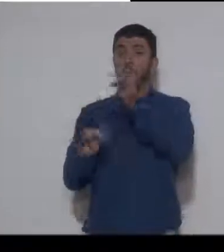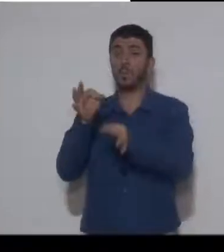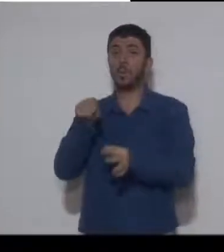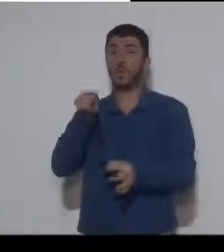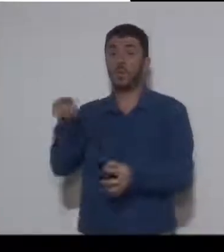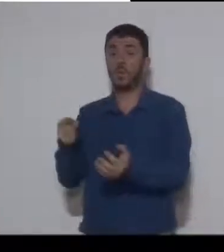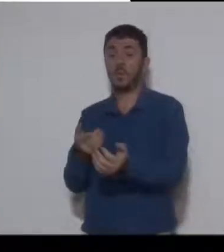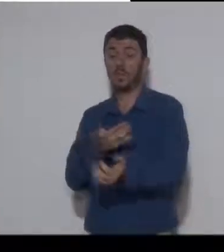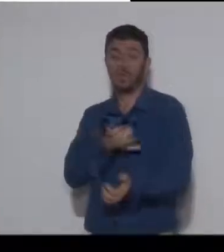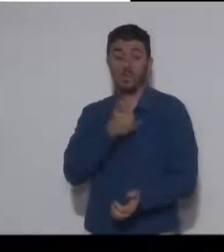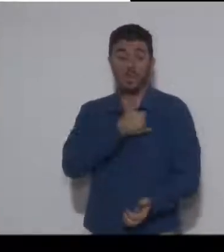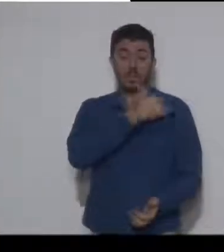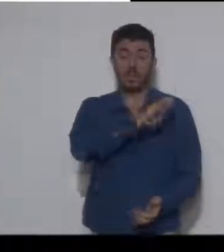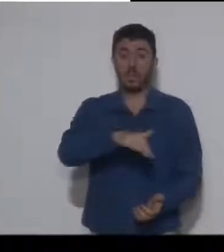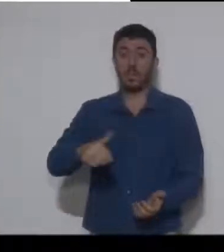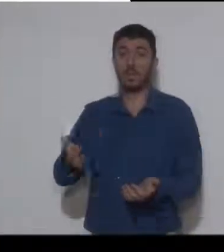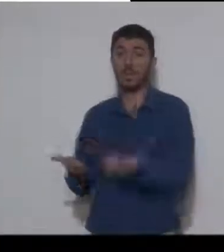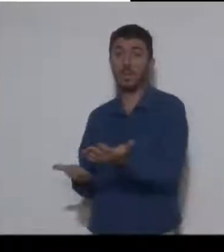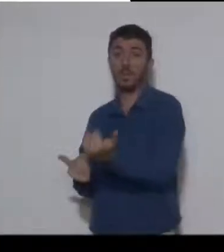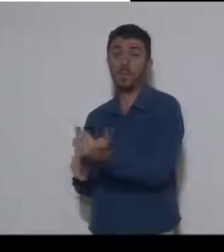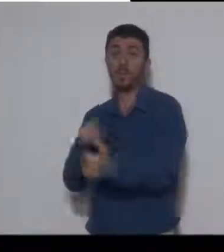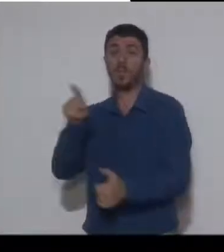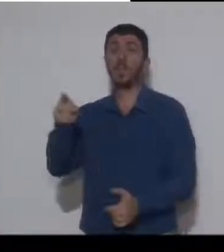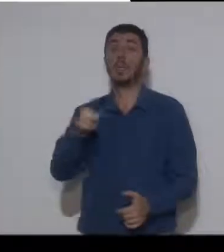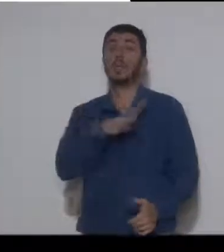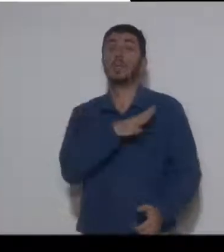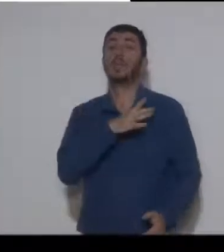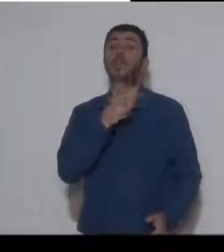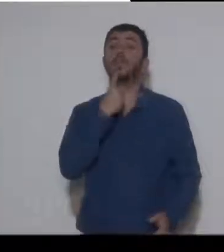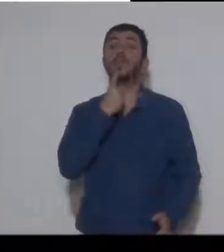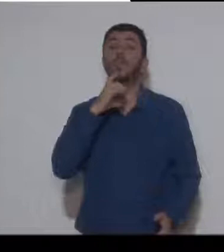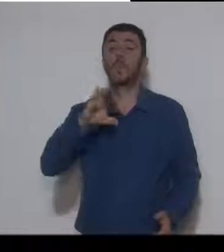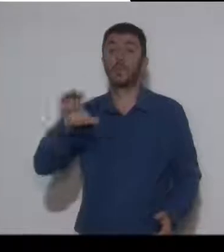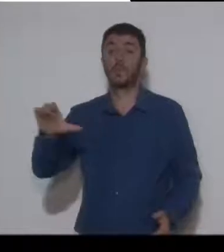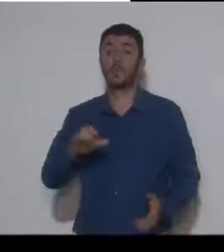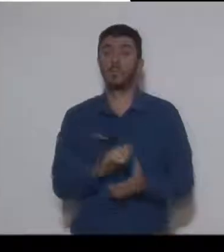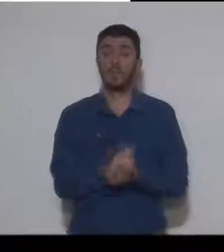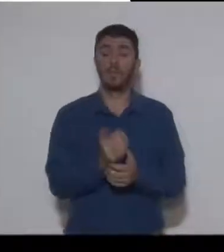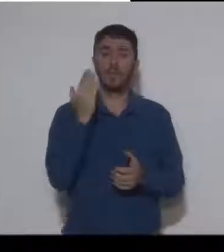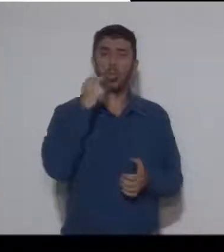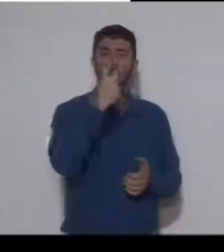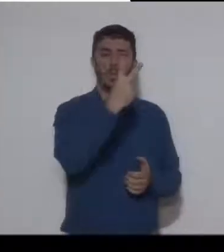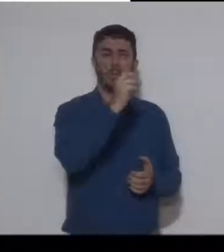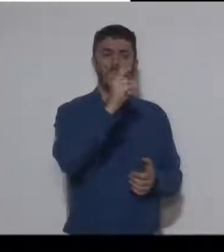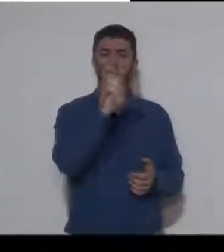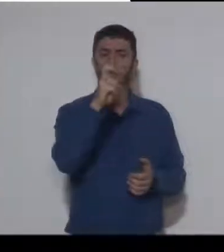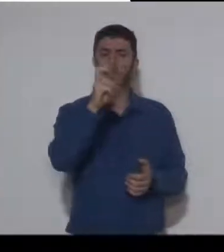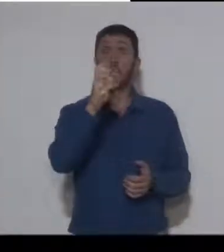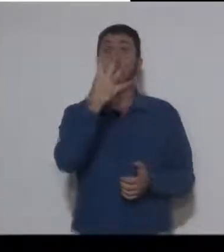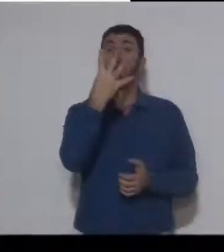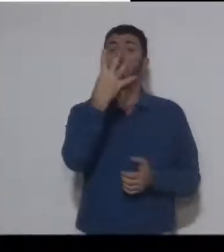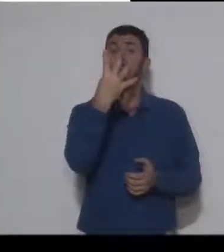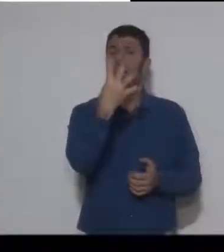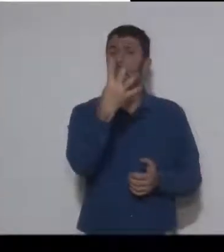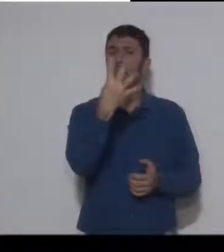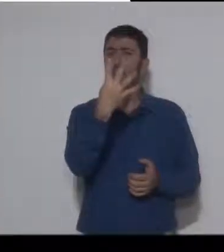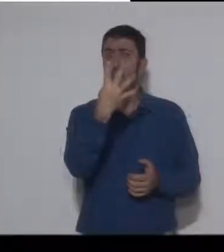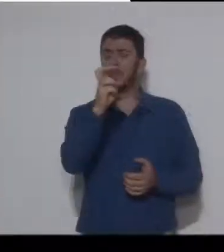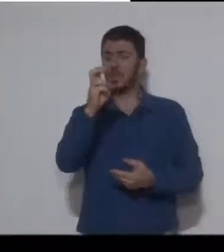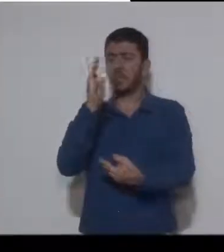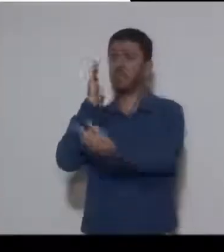em Campinas ao longo dos anos. Então, 2015, 45 ações. 2016, 80 ações ali na